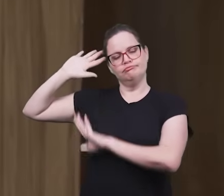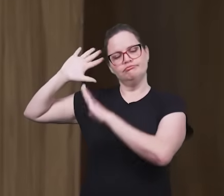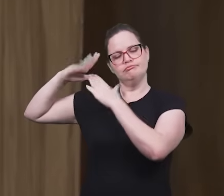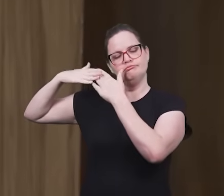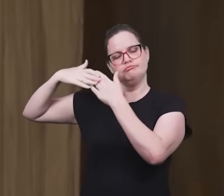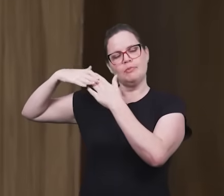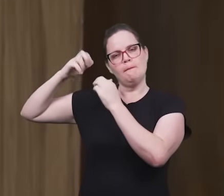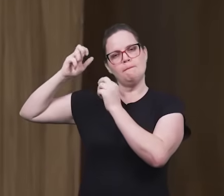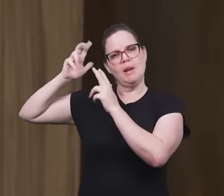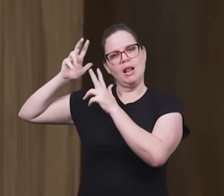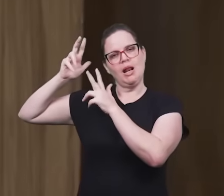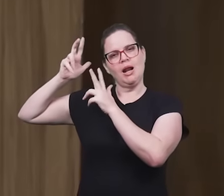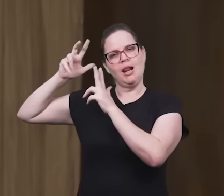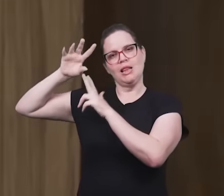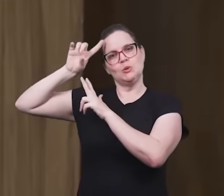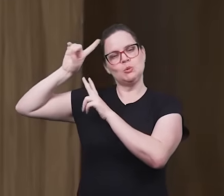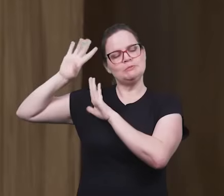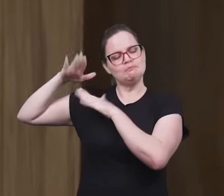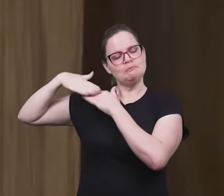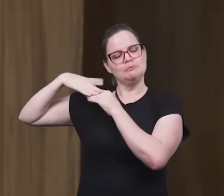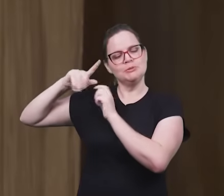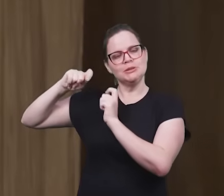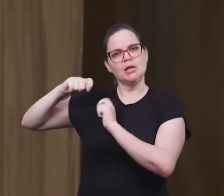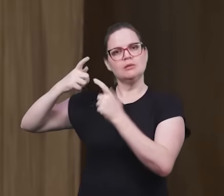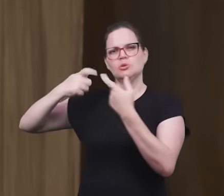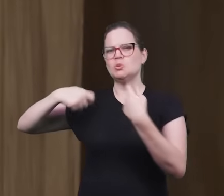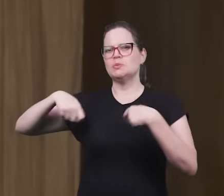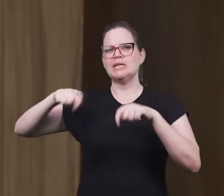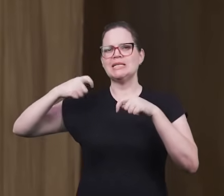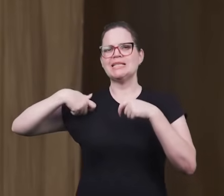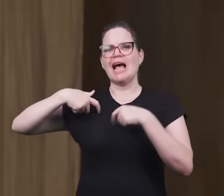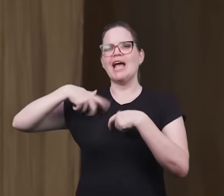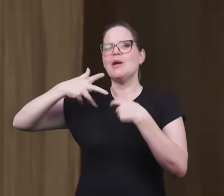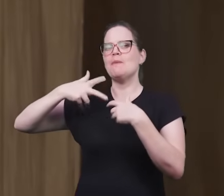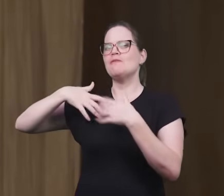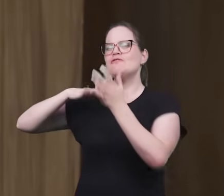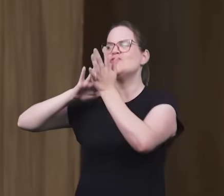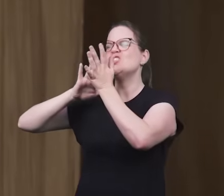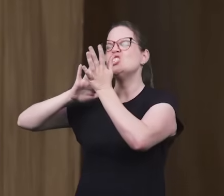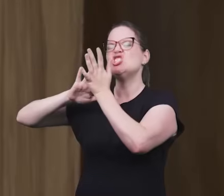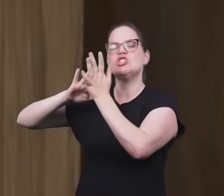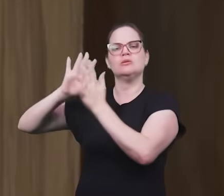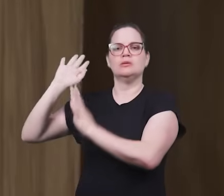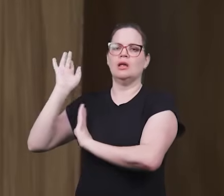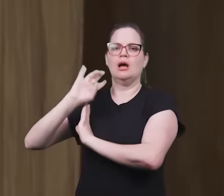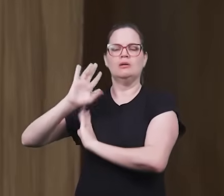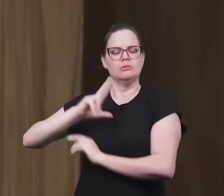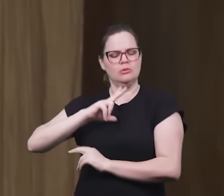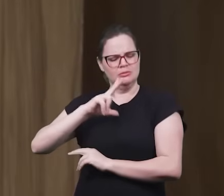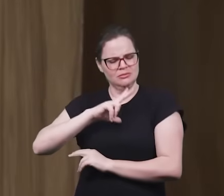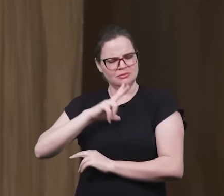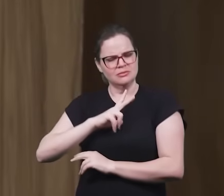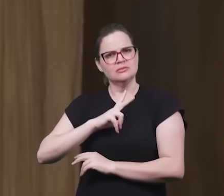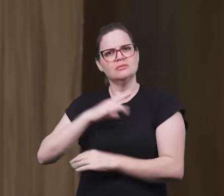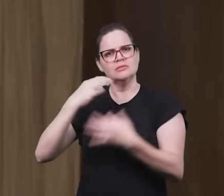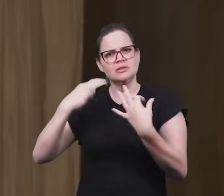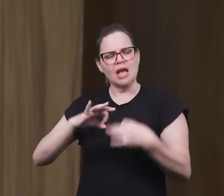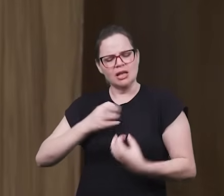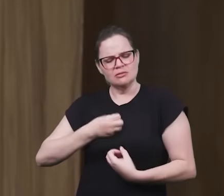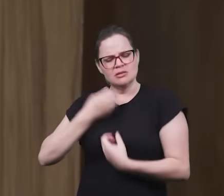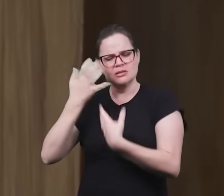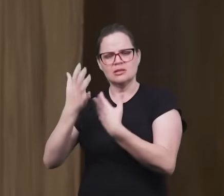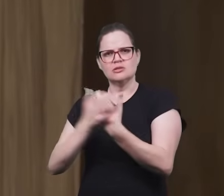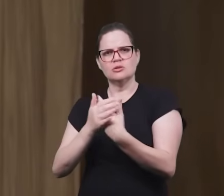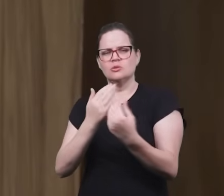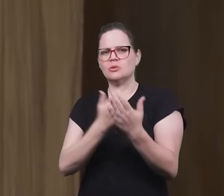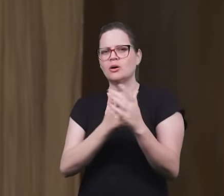época, desde que você não esteja atuando diante de Deus. Se a sua oração for sincera, ela pode ser feita de